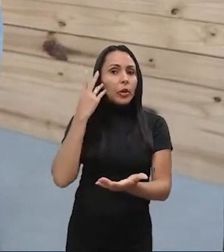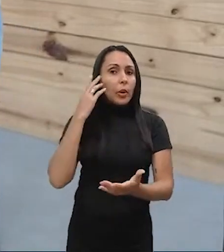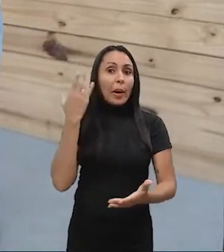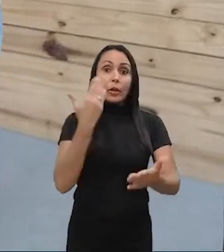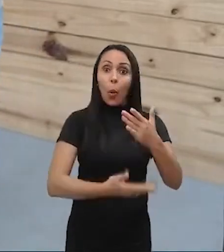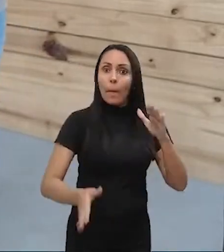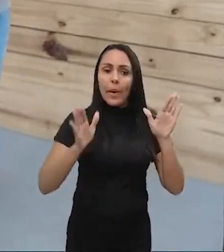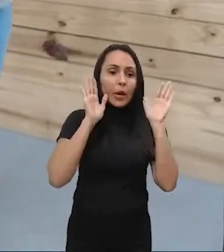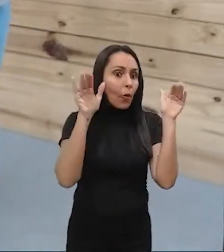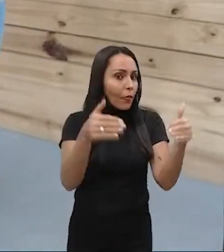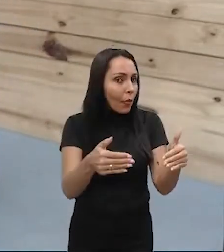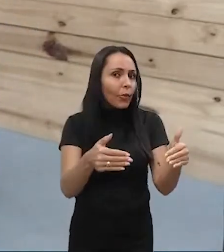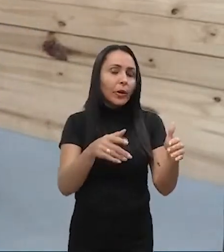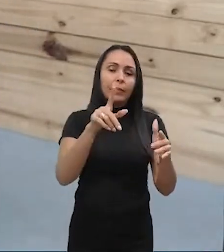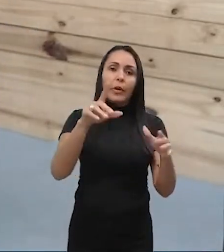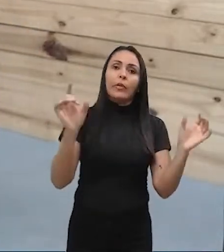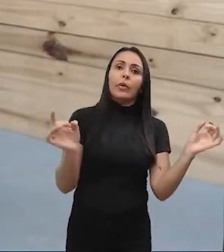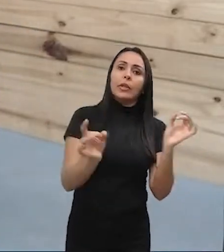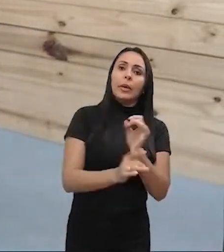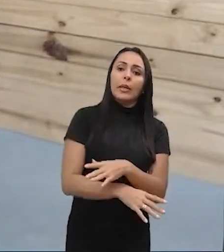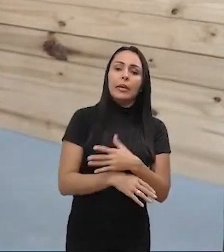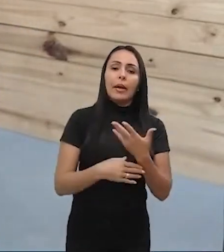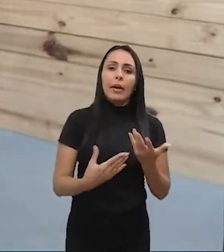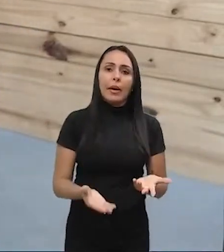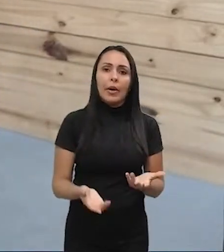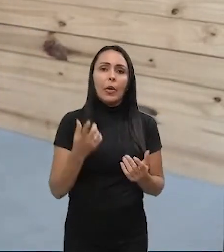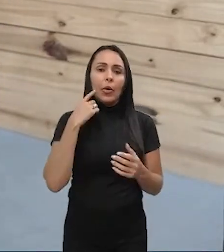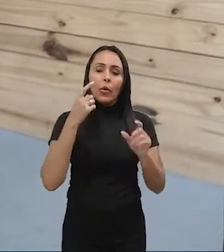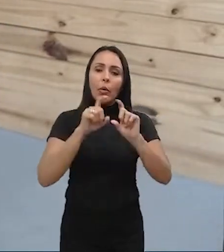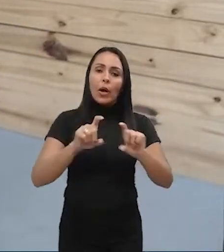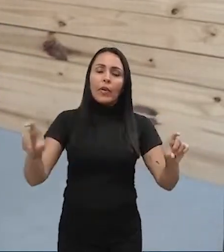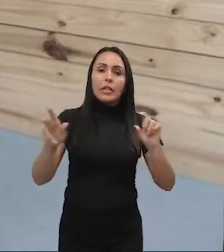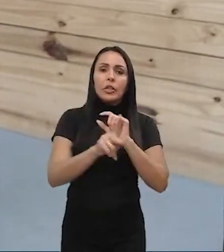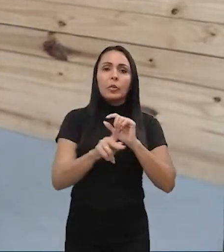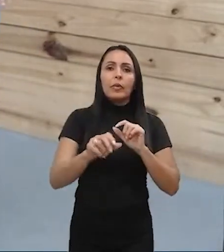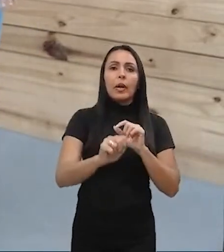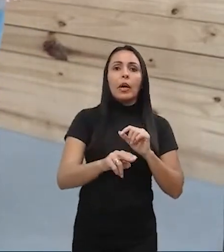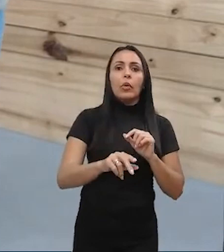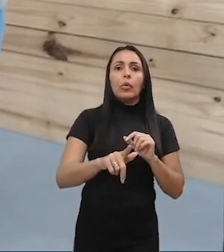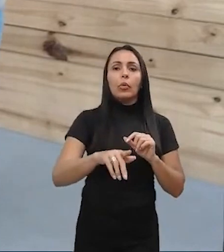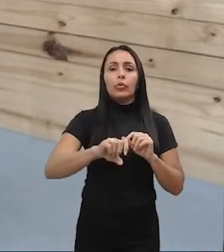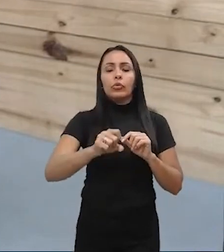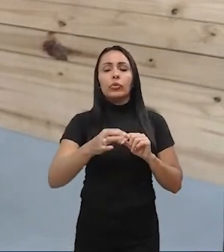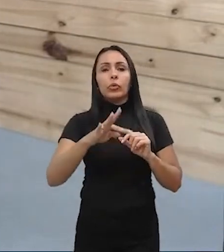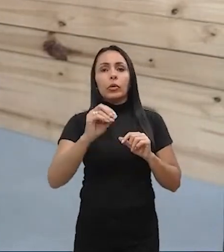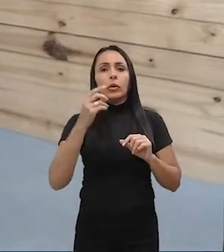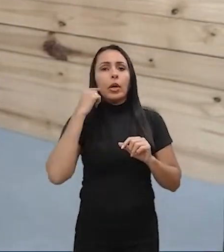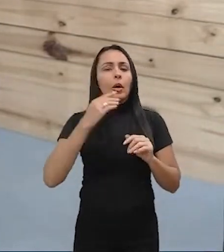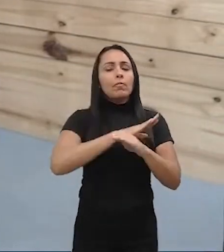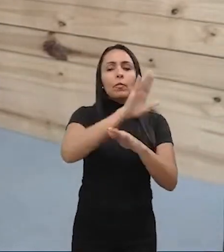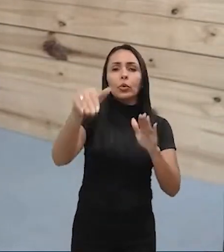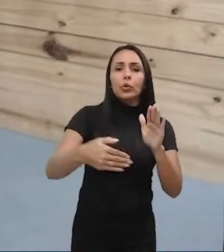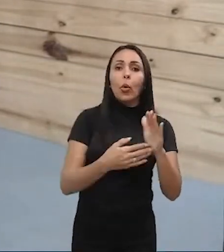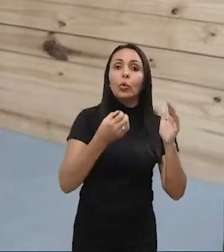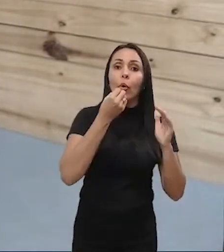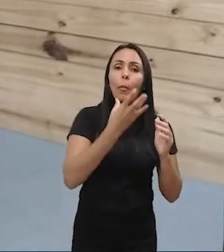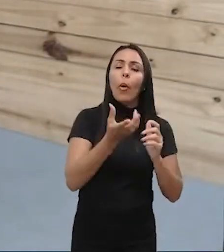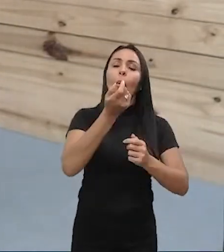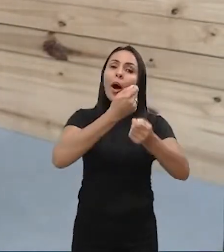não percam o foco. Eu vou terminar com uma frase do professor Augusto, que ele diz assim: todo